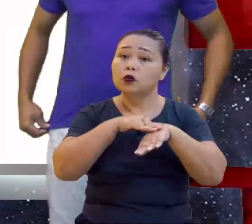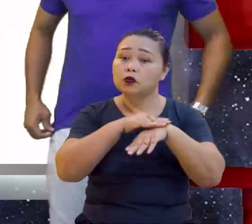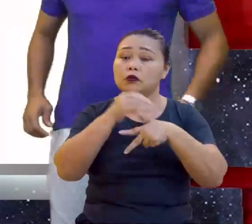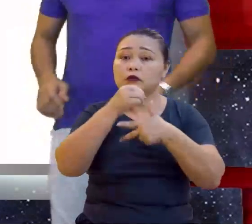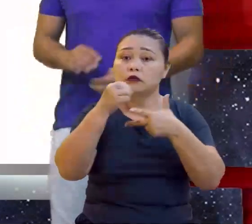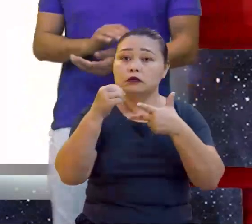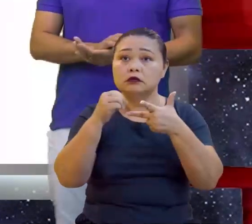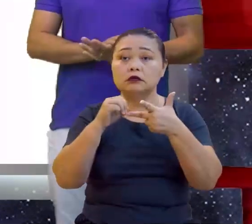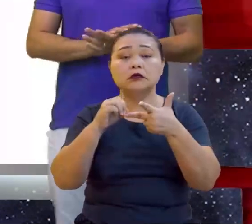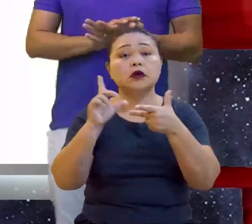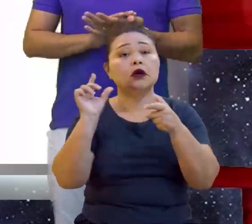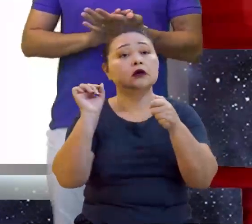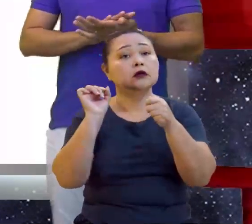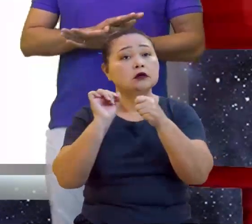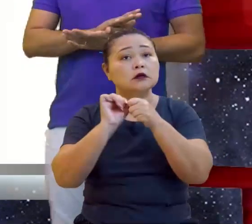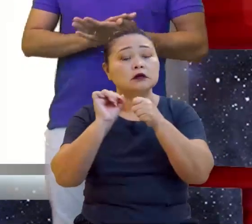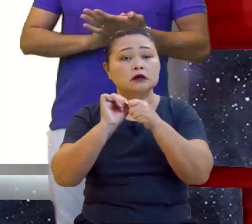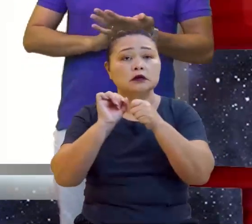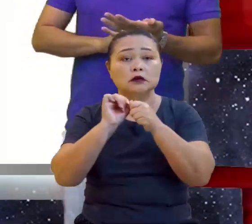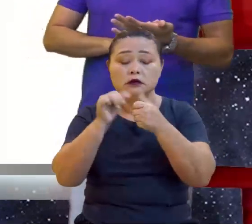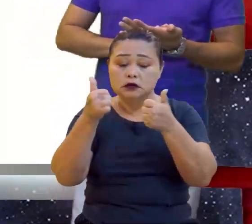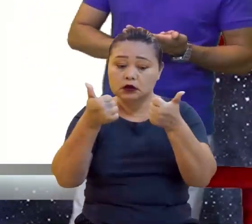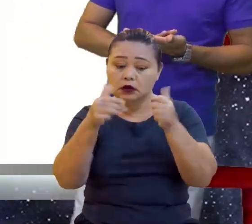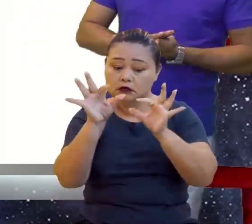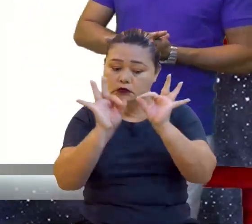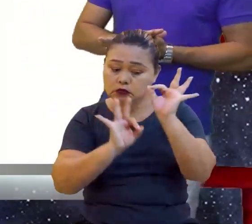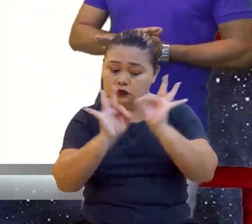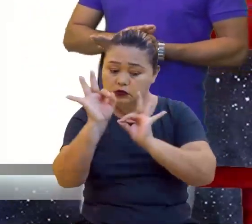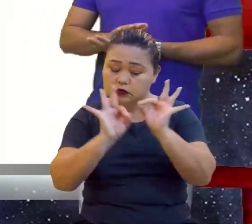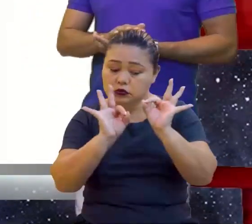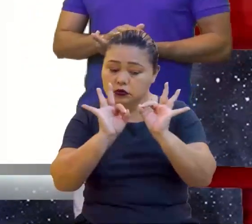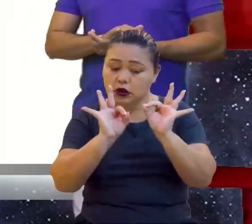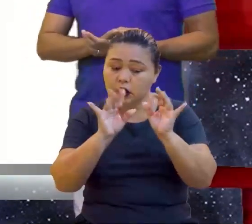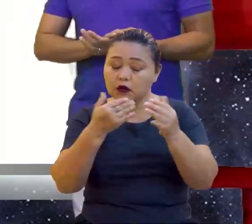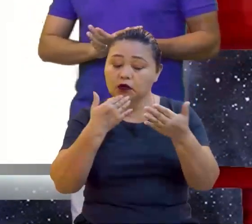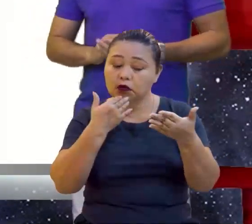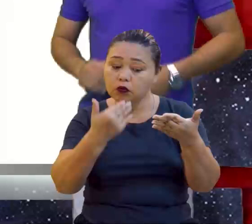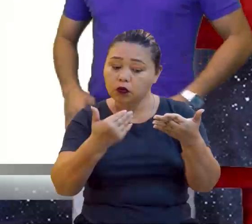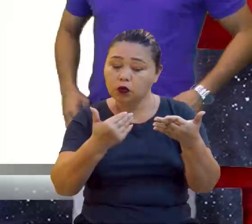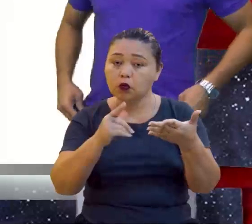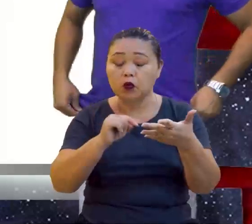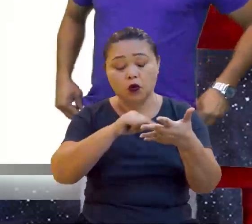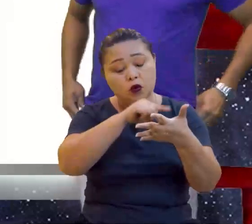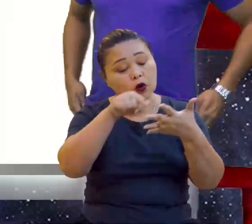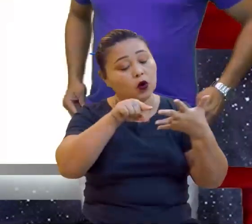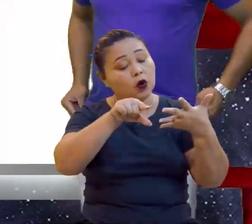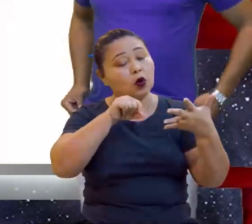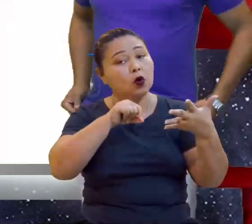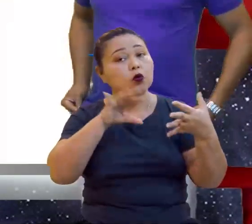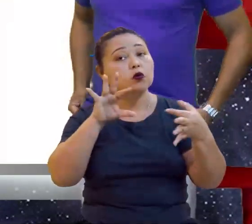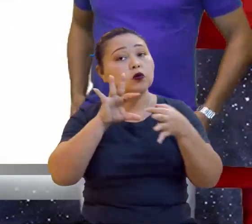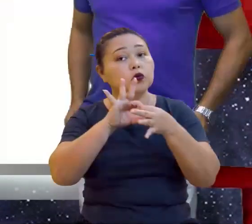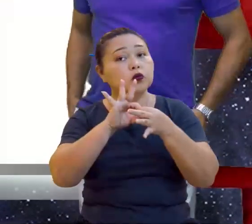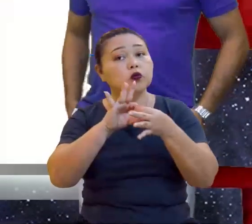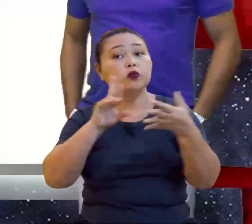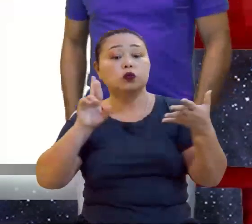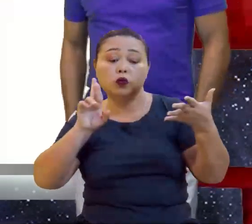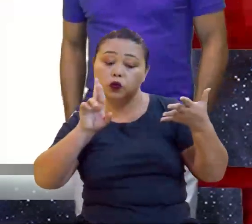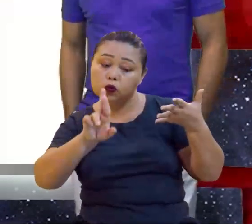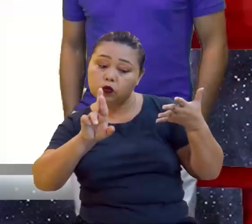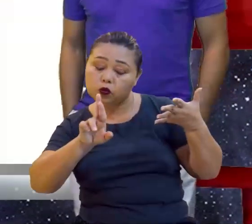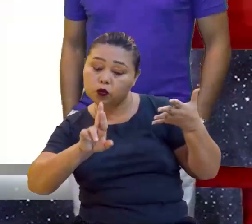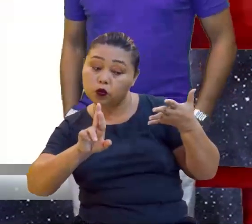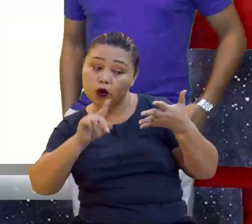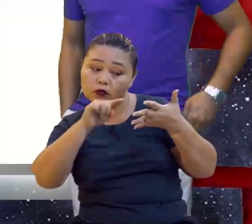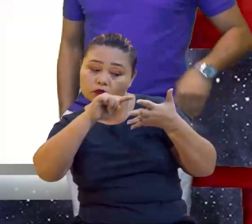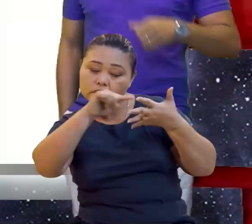são feitos a elaboração de itens, ou seja, são questões de múltipla escolha que envolvem um gabarito e os